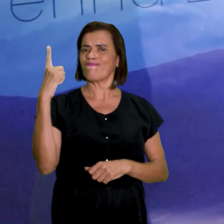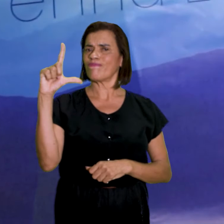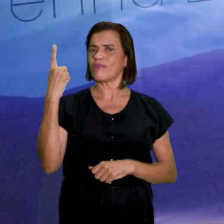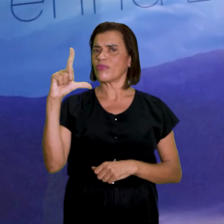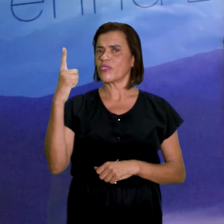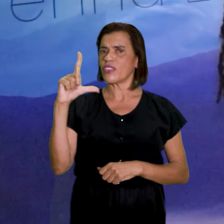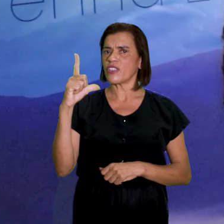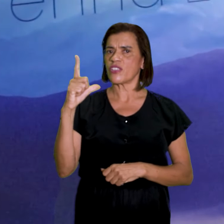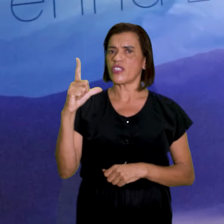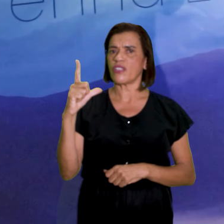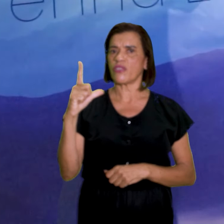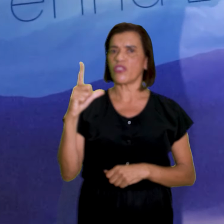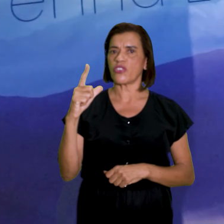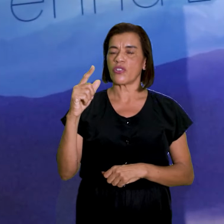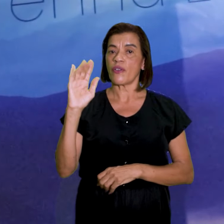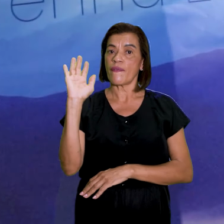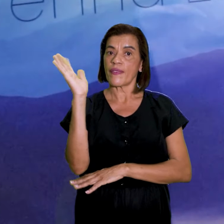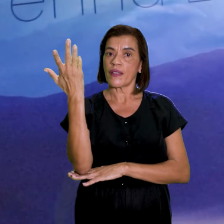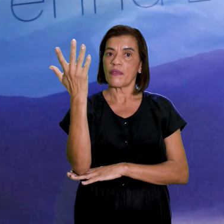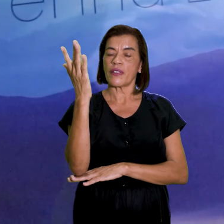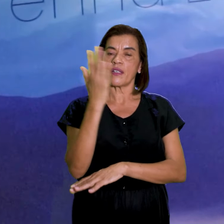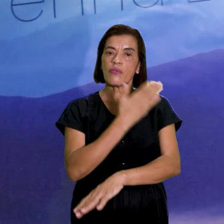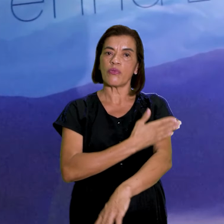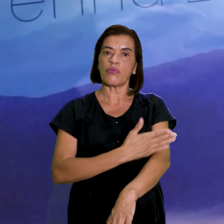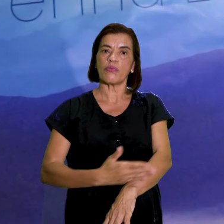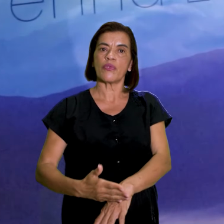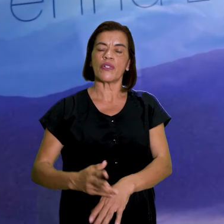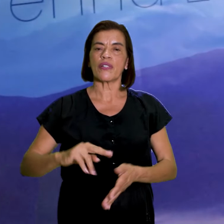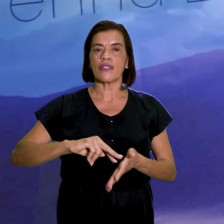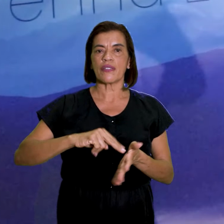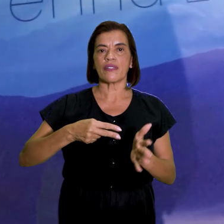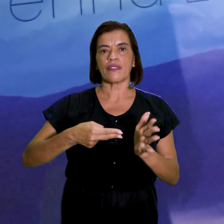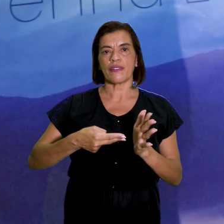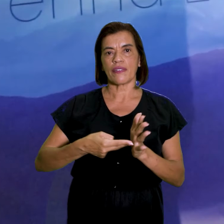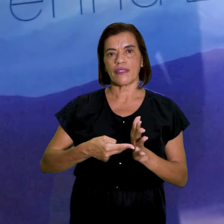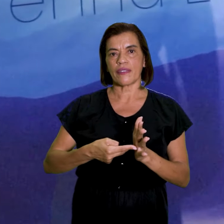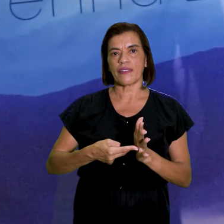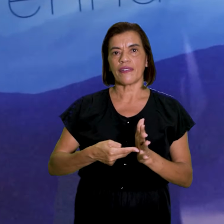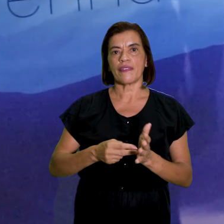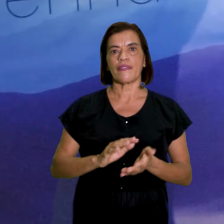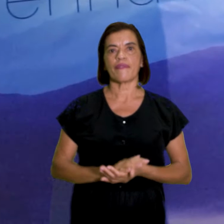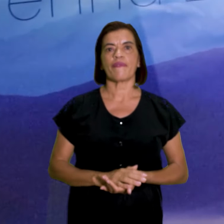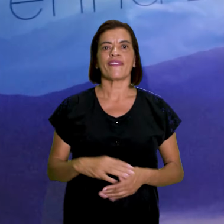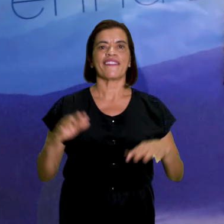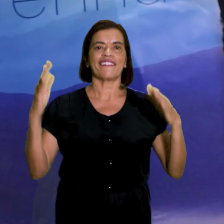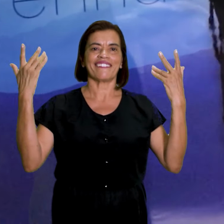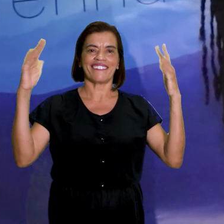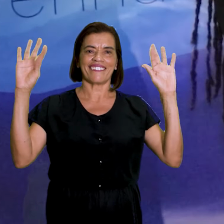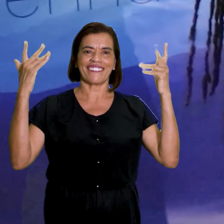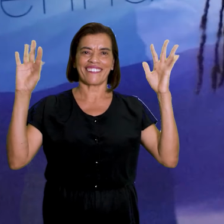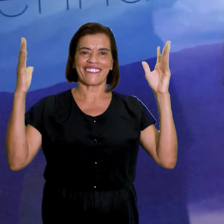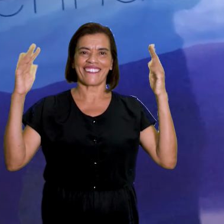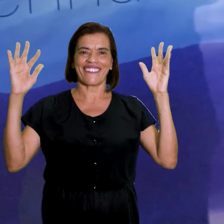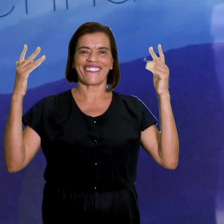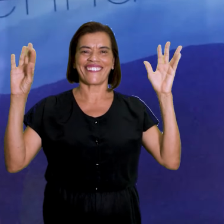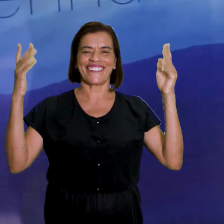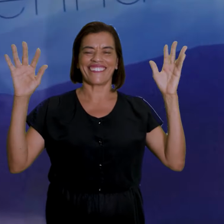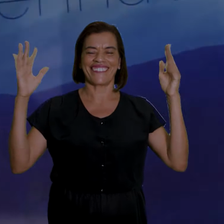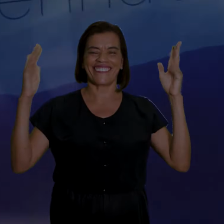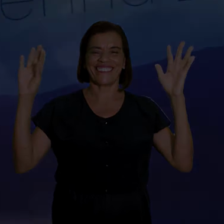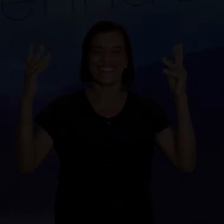de um ou outro. A bandeira branca pra mim é isso. Entendeu? Isso aí, Marcelo. Vamos aplaudir, gente.